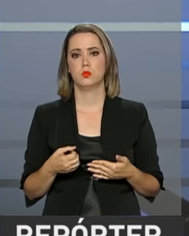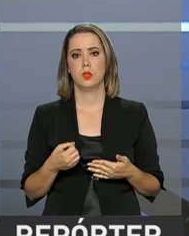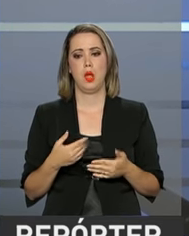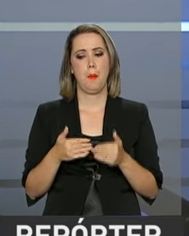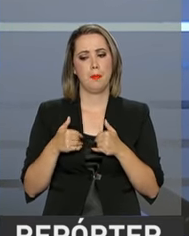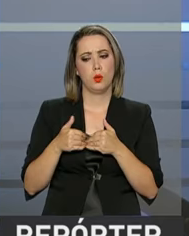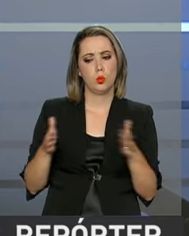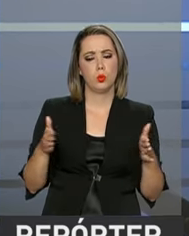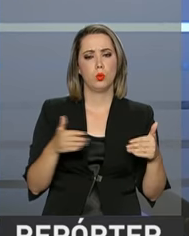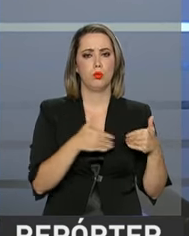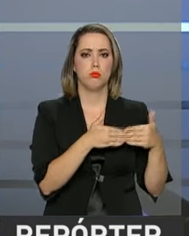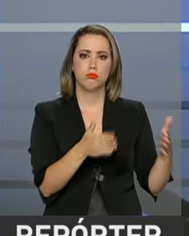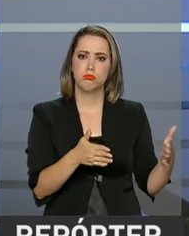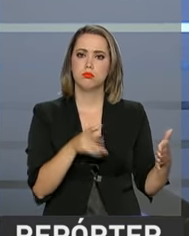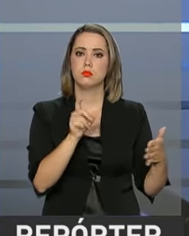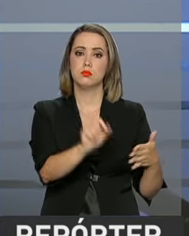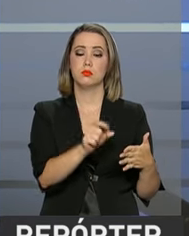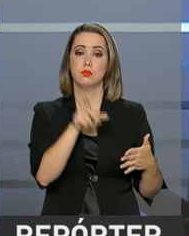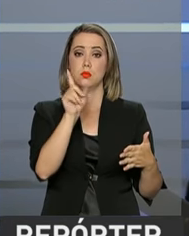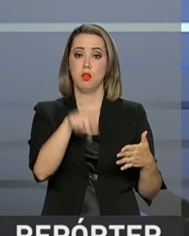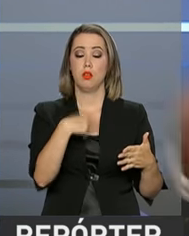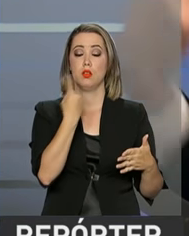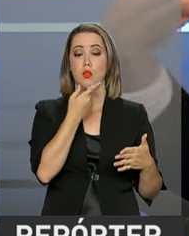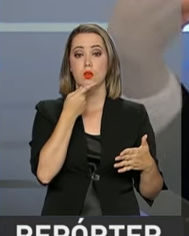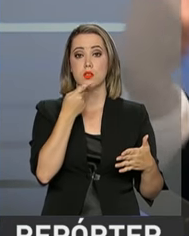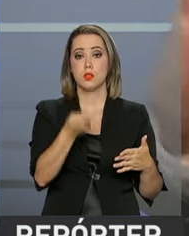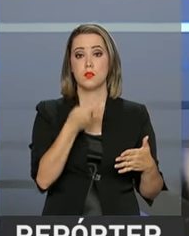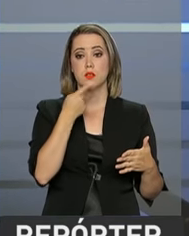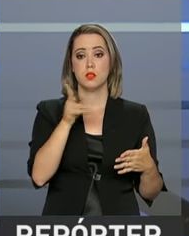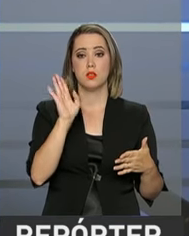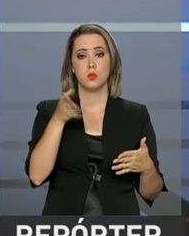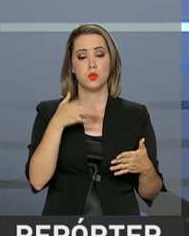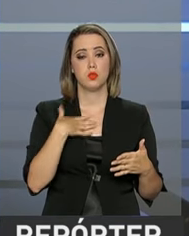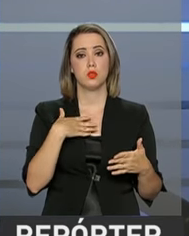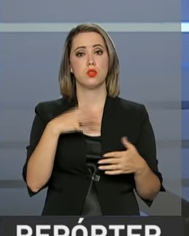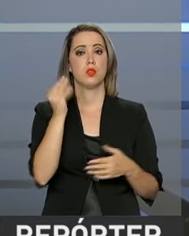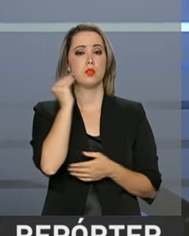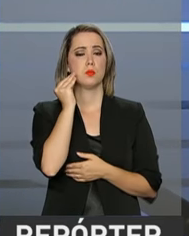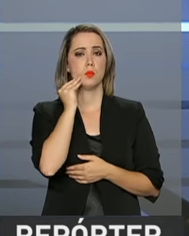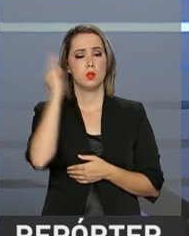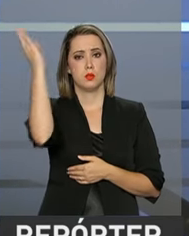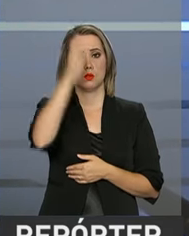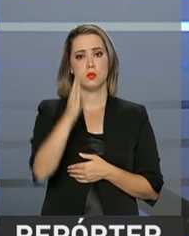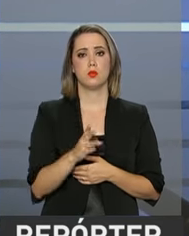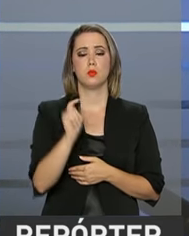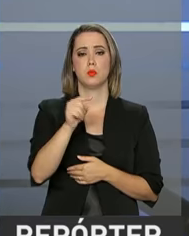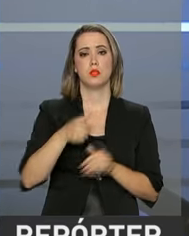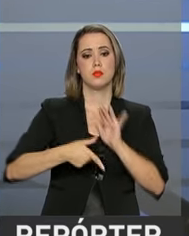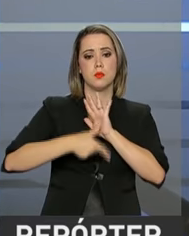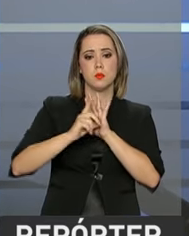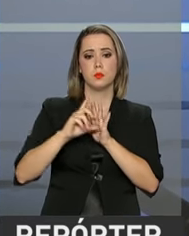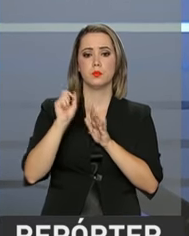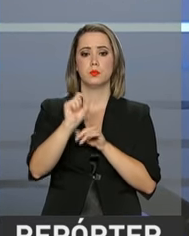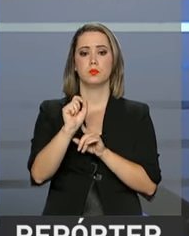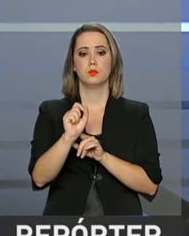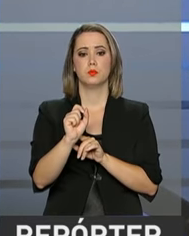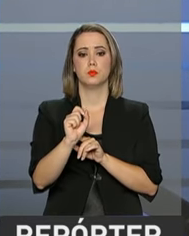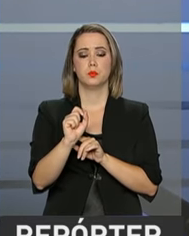abertura relatamos que a própria experiência do brasil no passado com